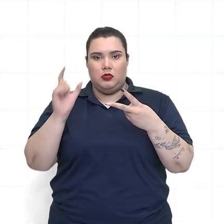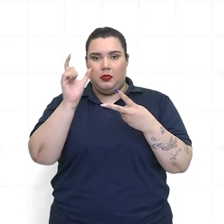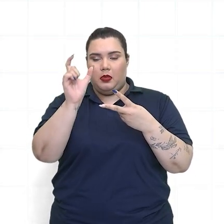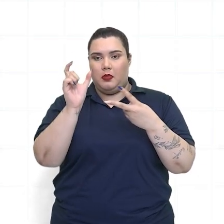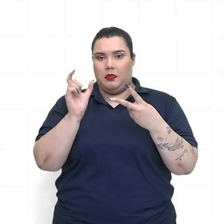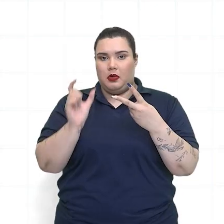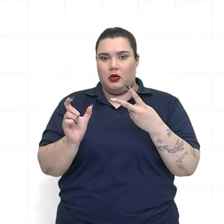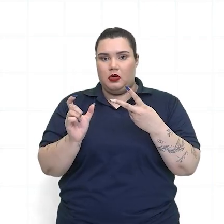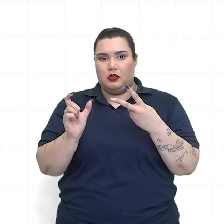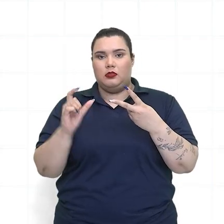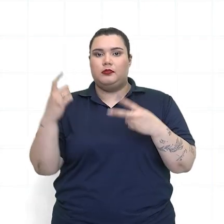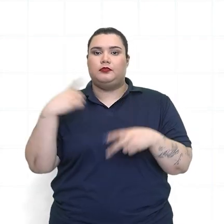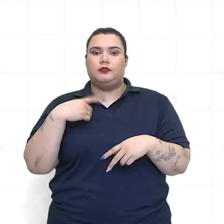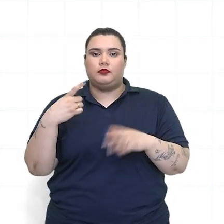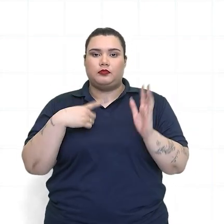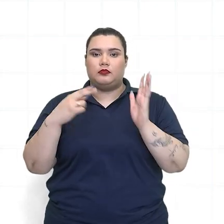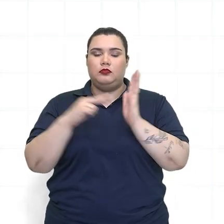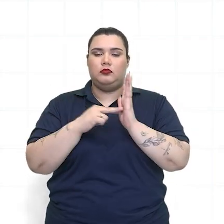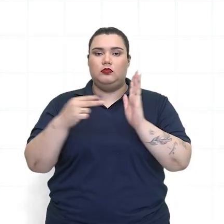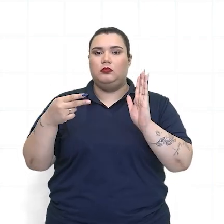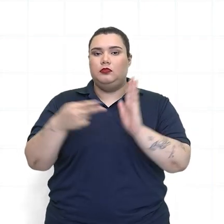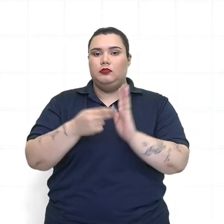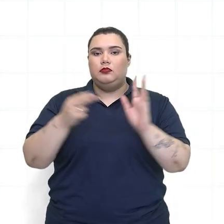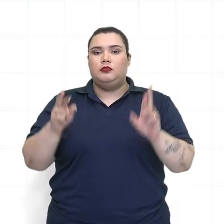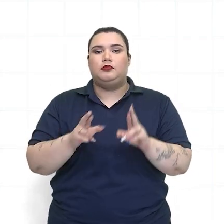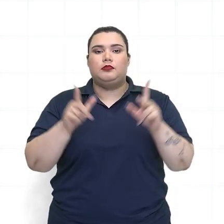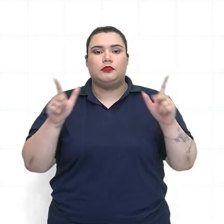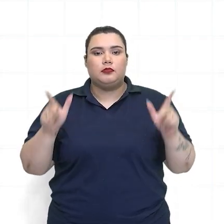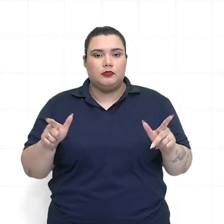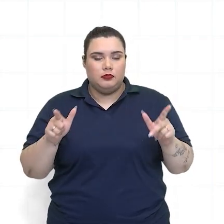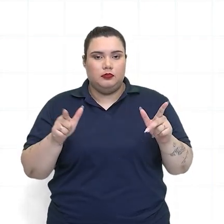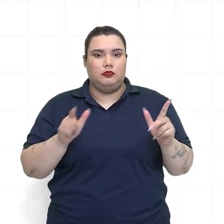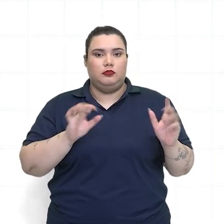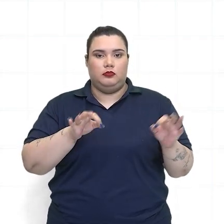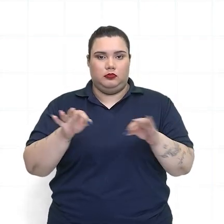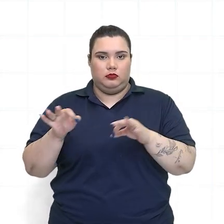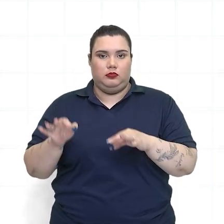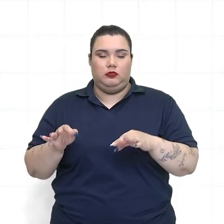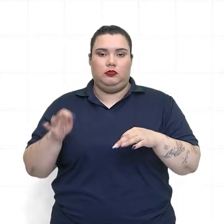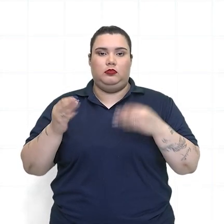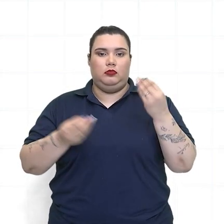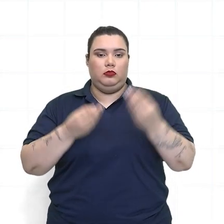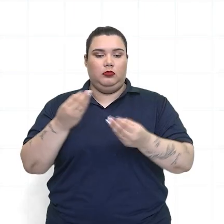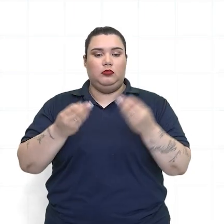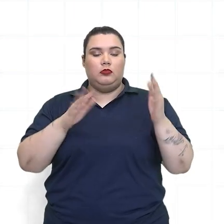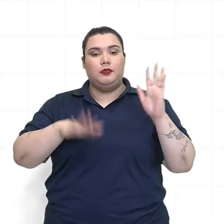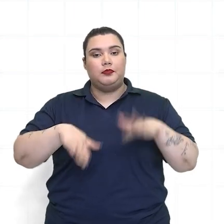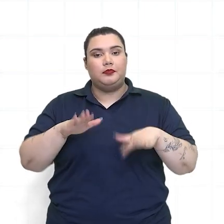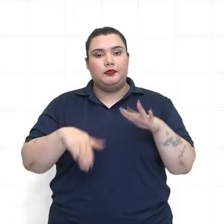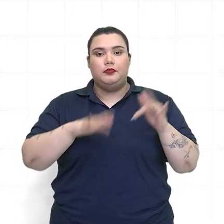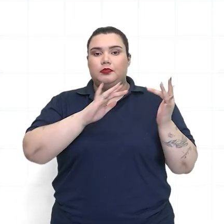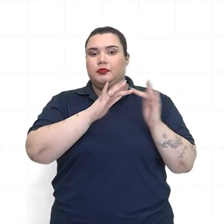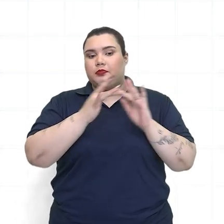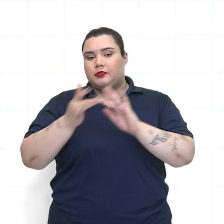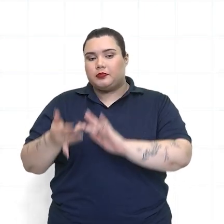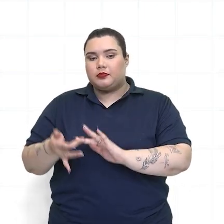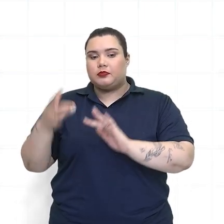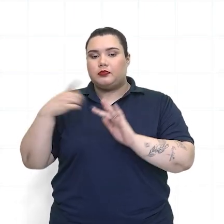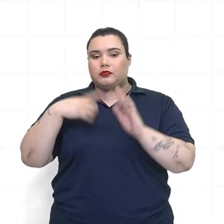vão ganhar um sentido diferenciado de acordo com o contexto em que ela está sendo